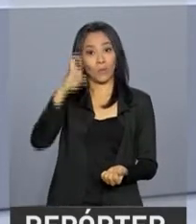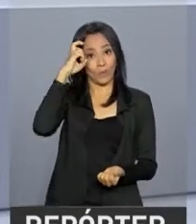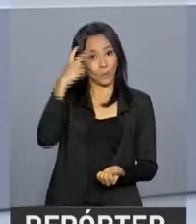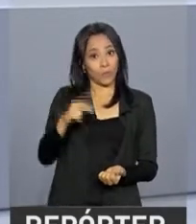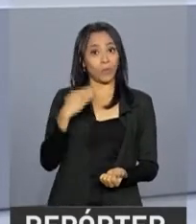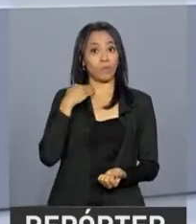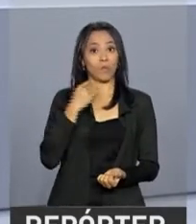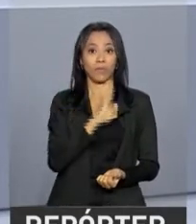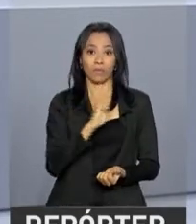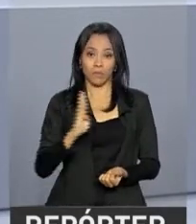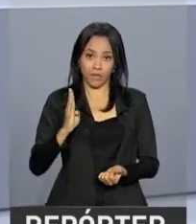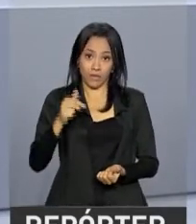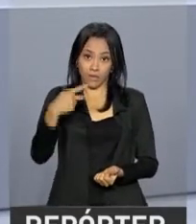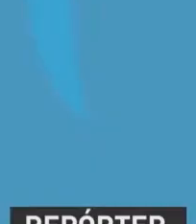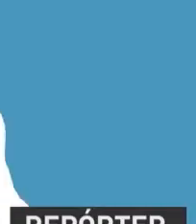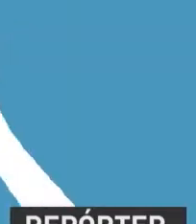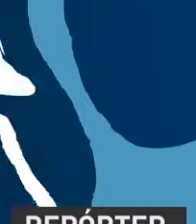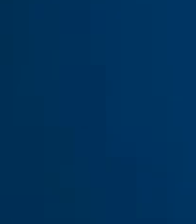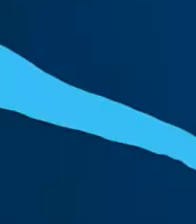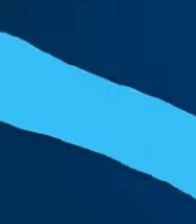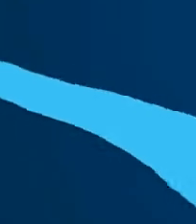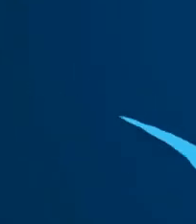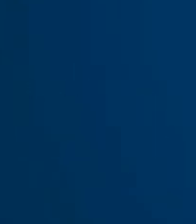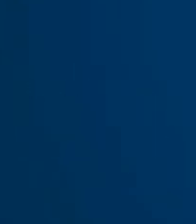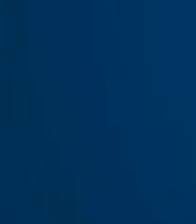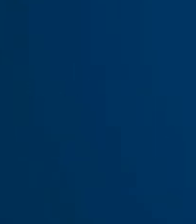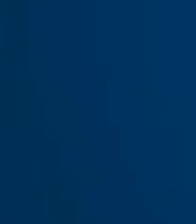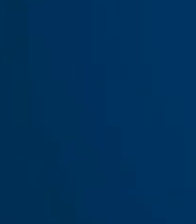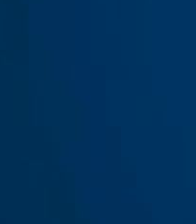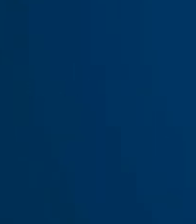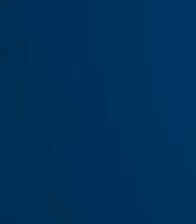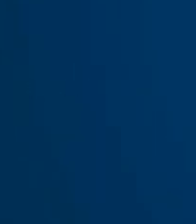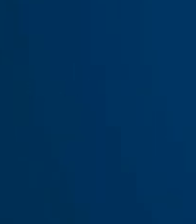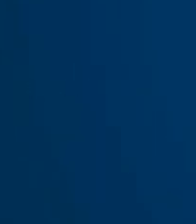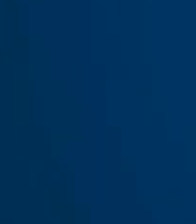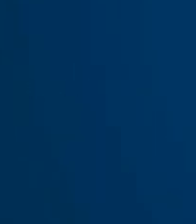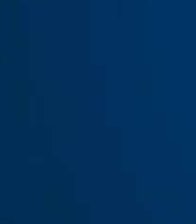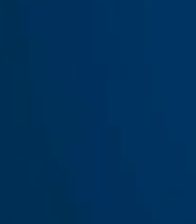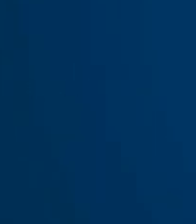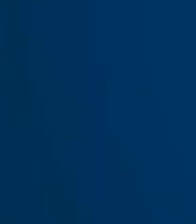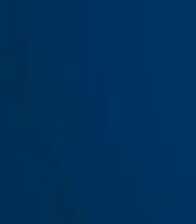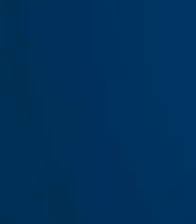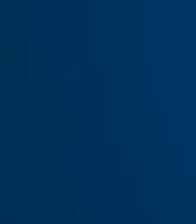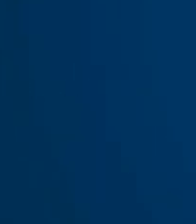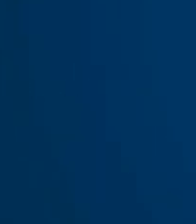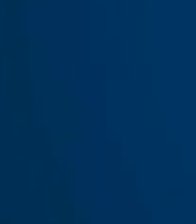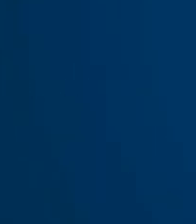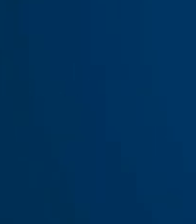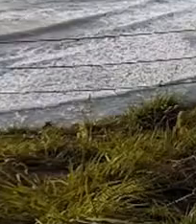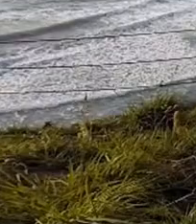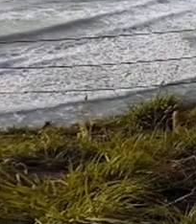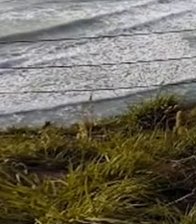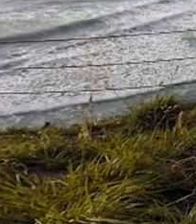brasília aí o oitavo no mundial da água